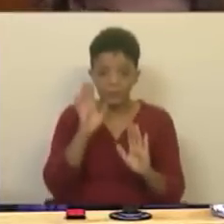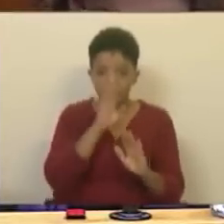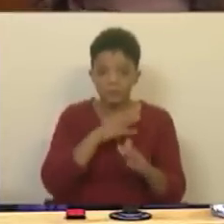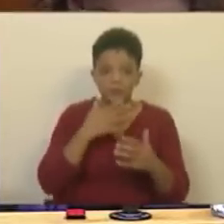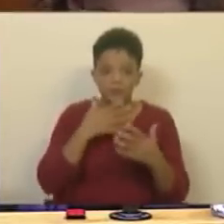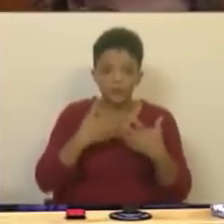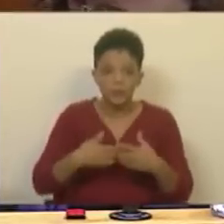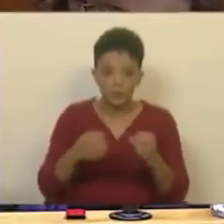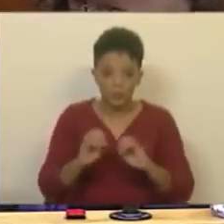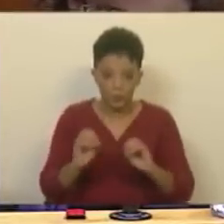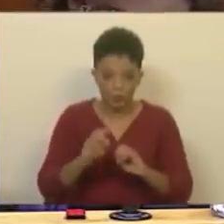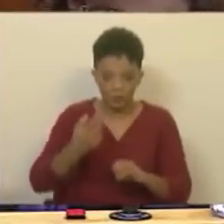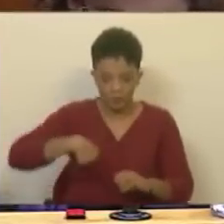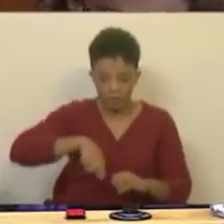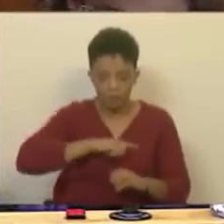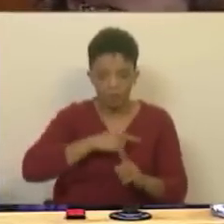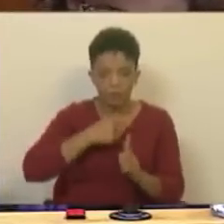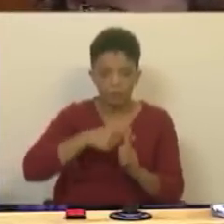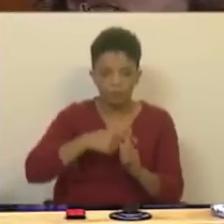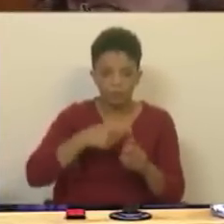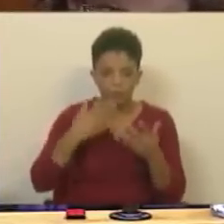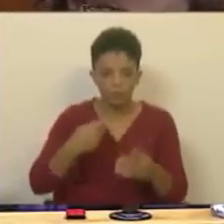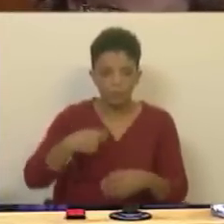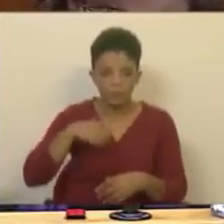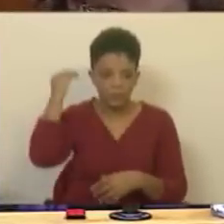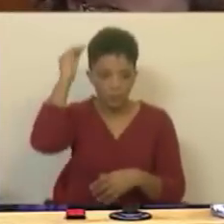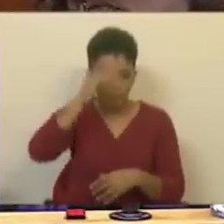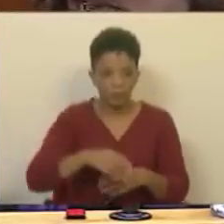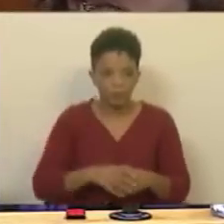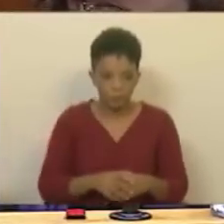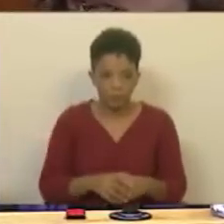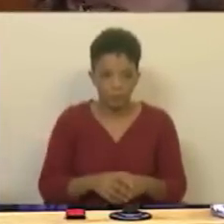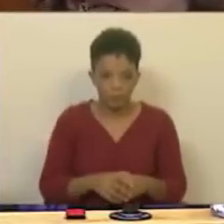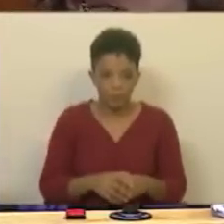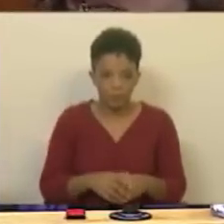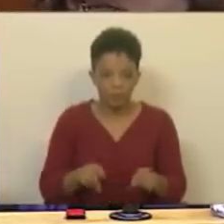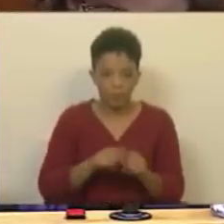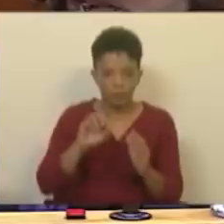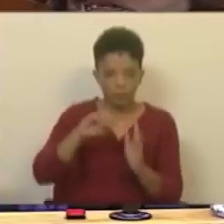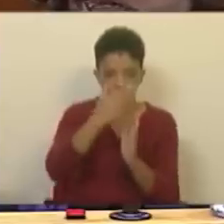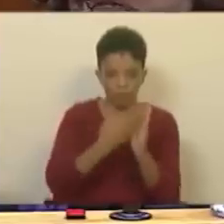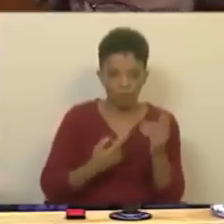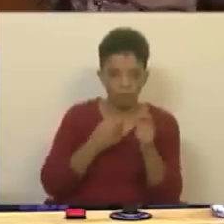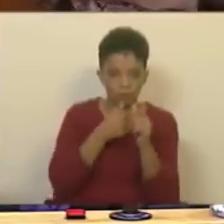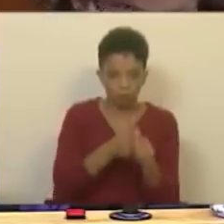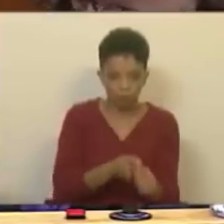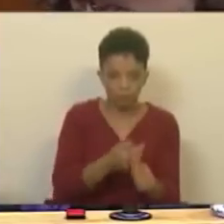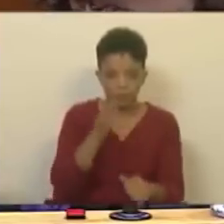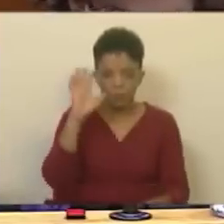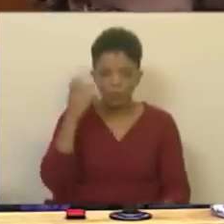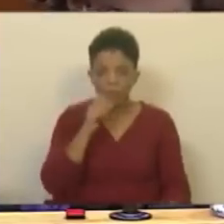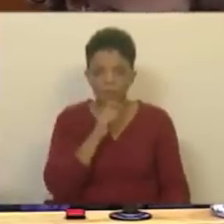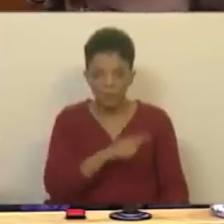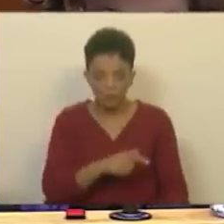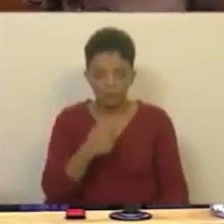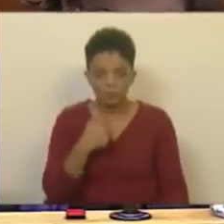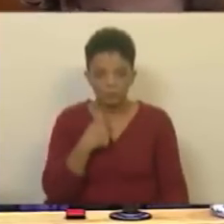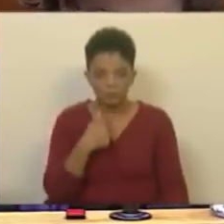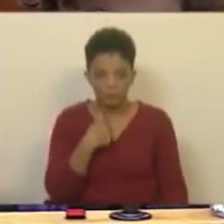equivo e tem nós a vantagem do atual presidente da república ser um ilustre constitucionalista eu sempre que posso